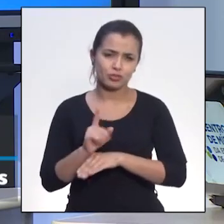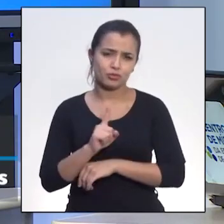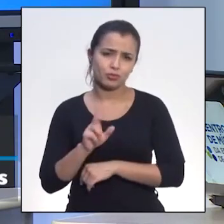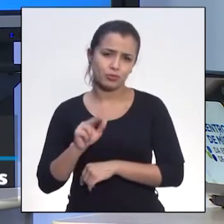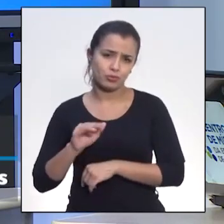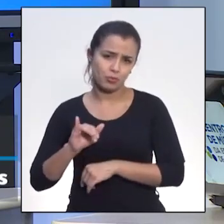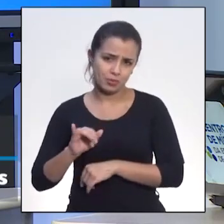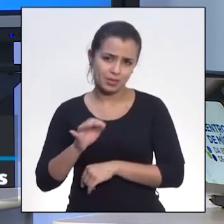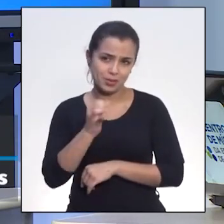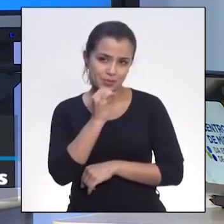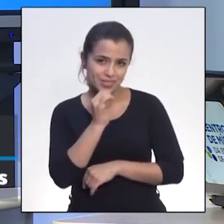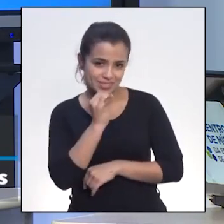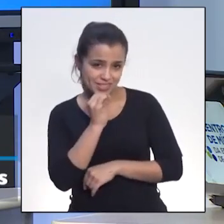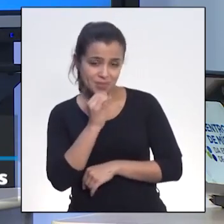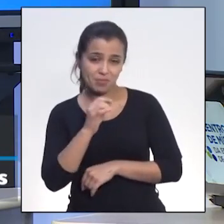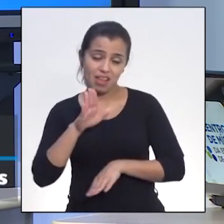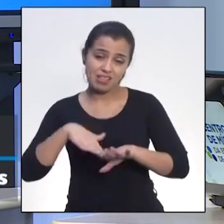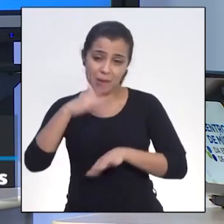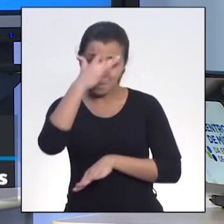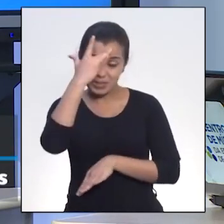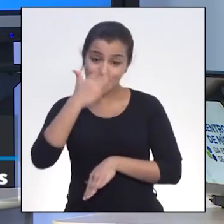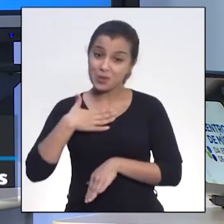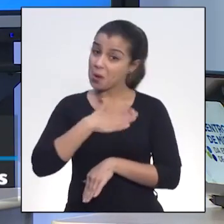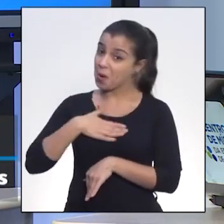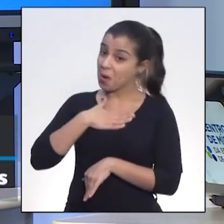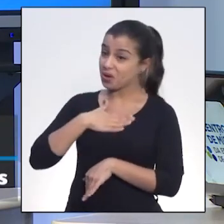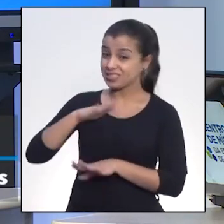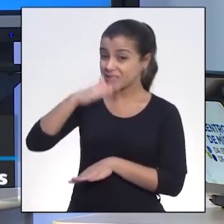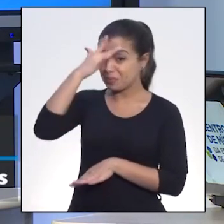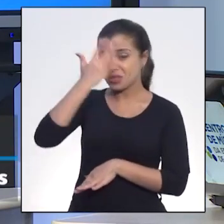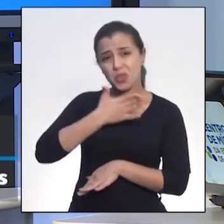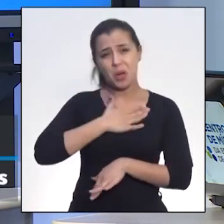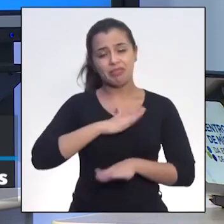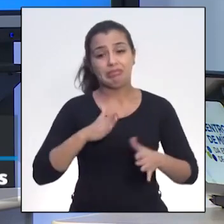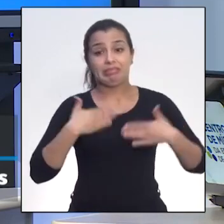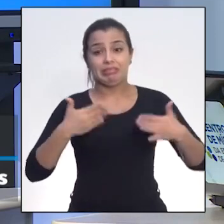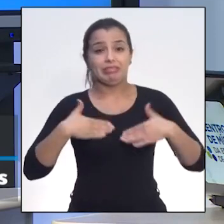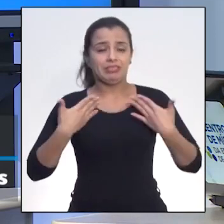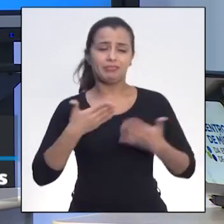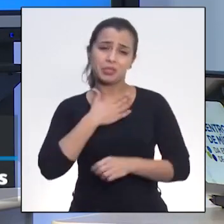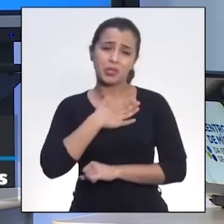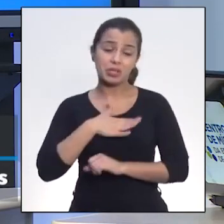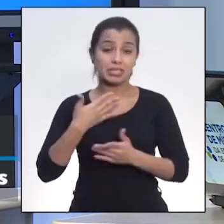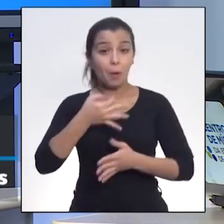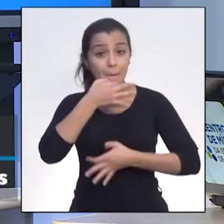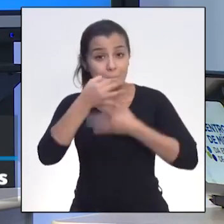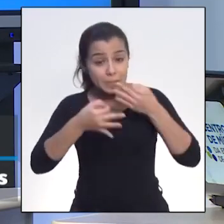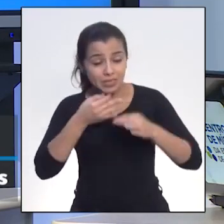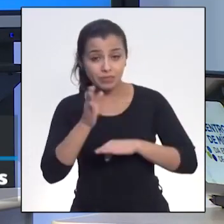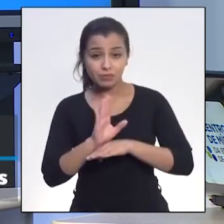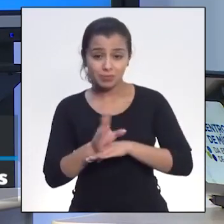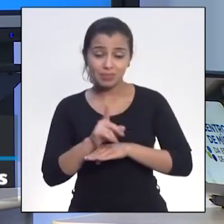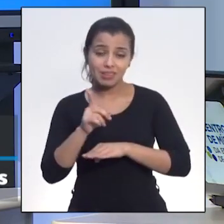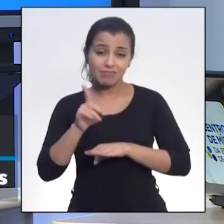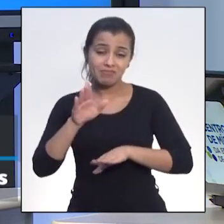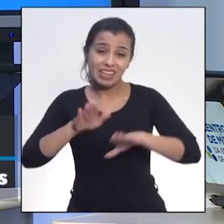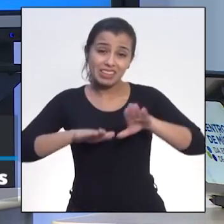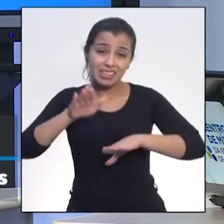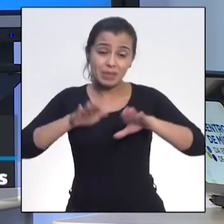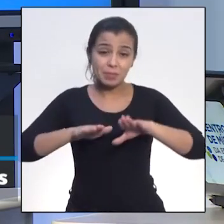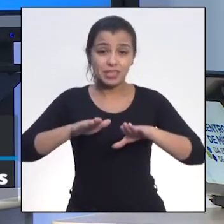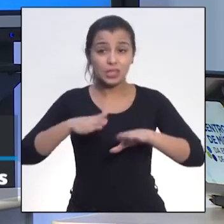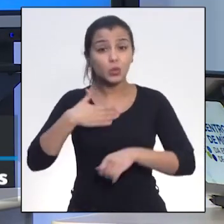Tem gente que gosta, tem gente que não gosta. Então, a opinião formada sobre um filme se baseia muito no gosto